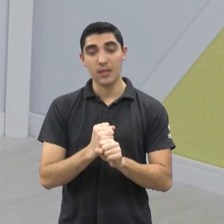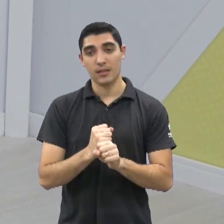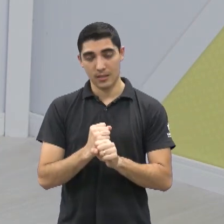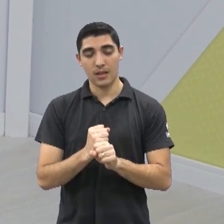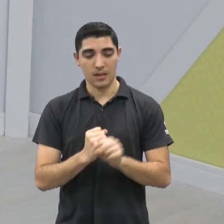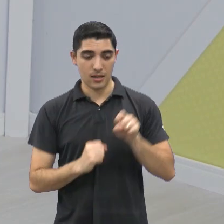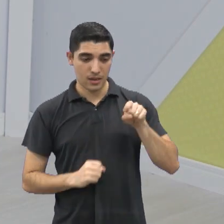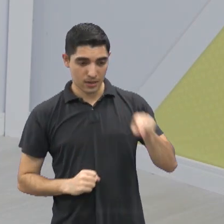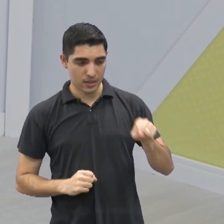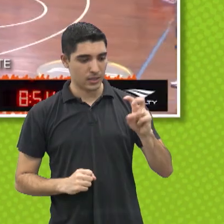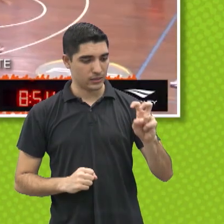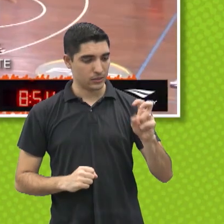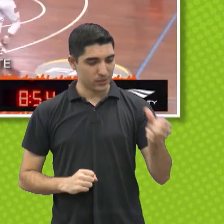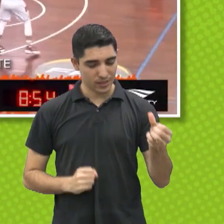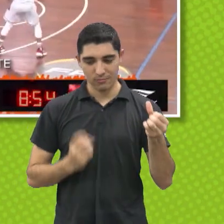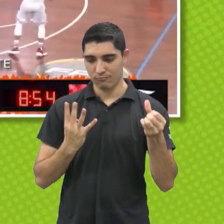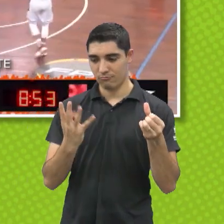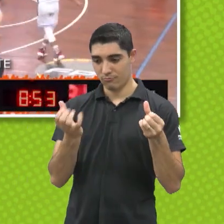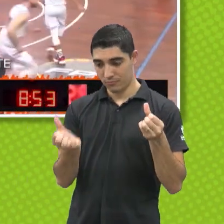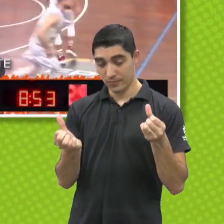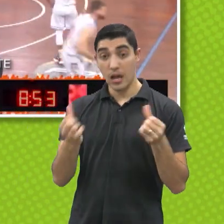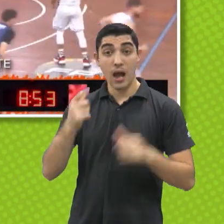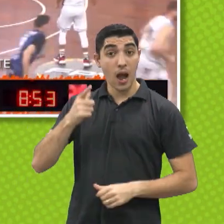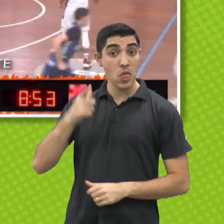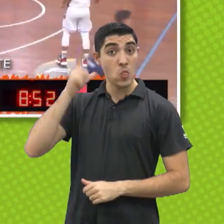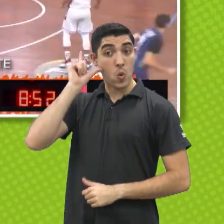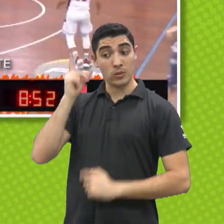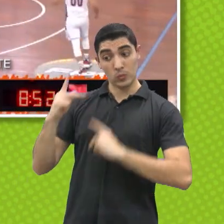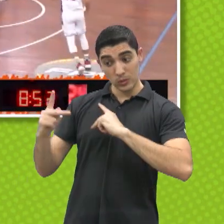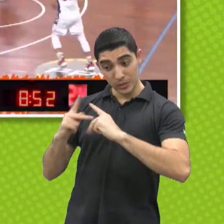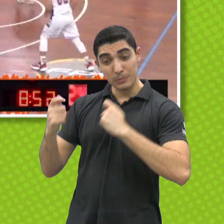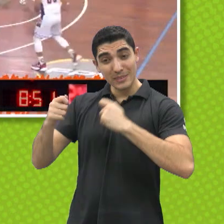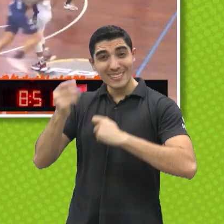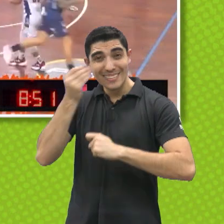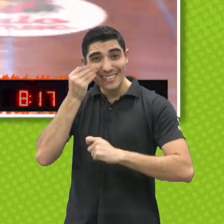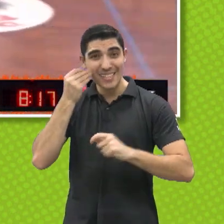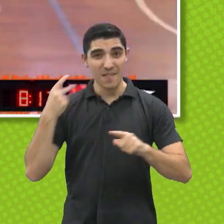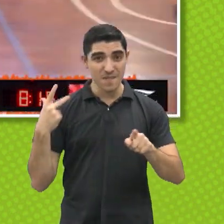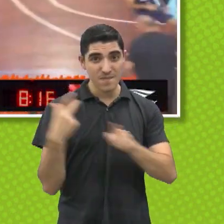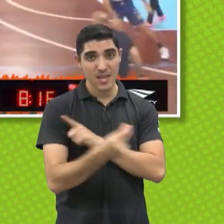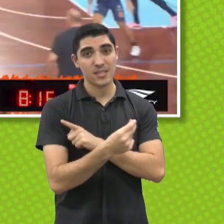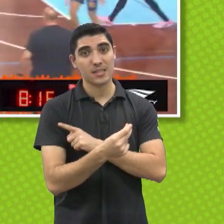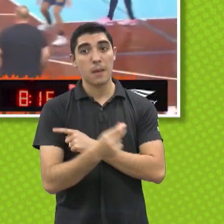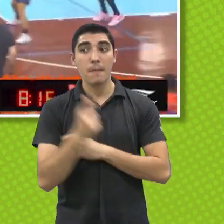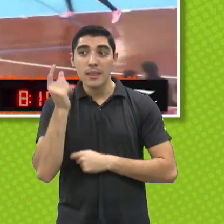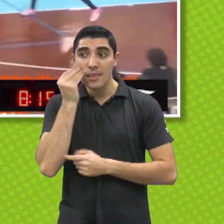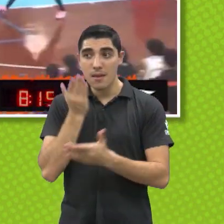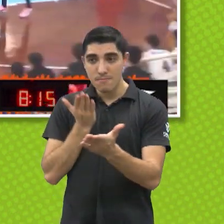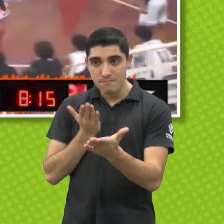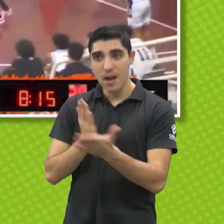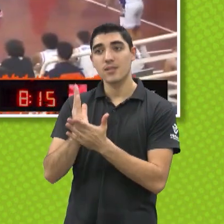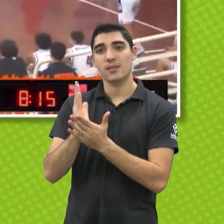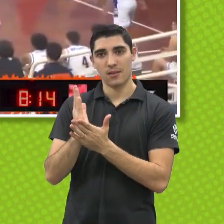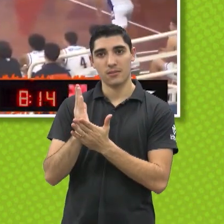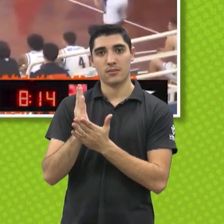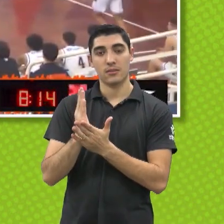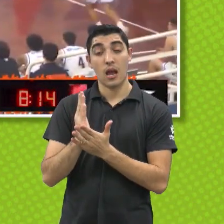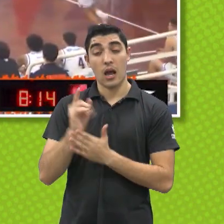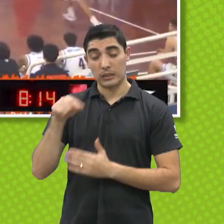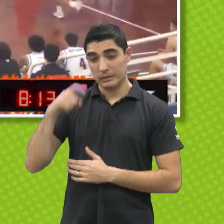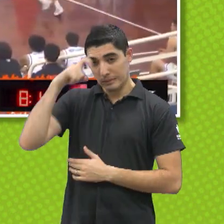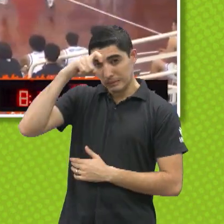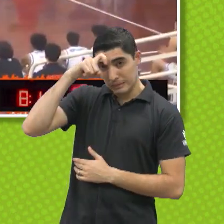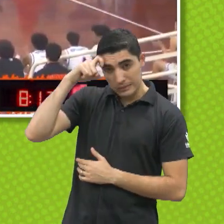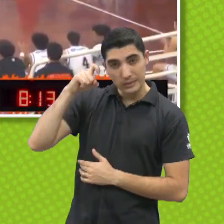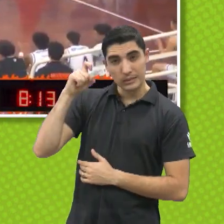56-46. Aí ontem precisava vencer as donas da casa para ficar entre as 4 melhores equipes. E foi no sufoco, mas venceu. Depois